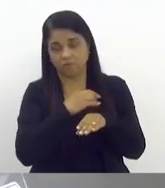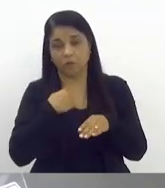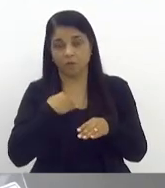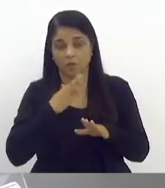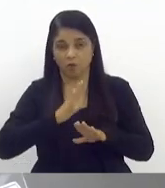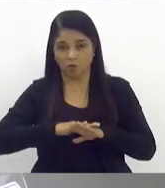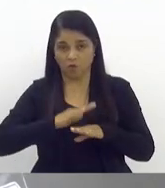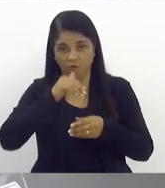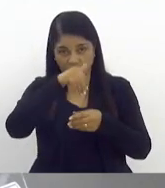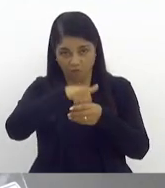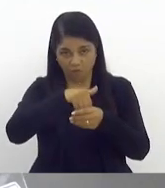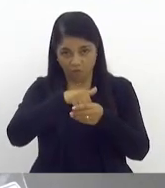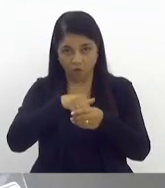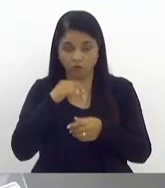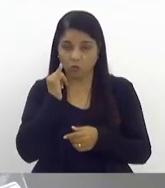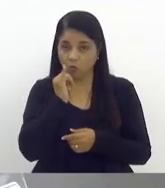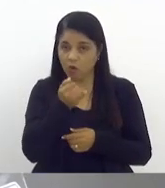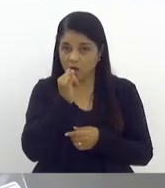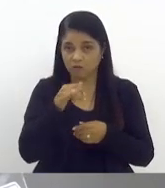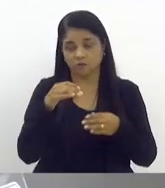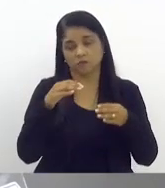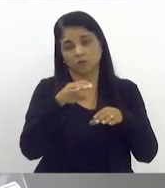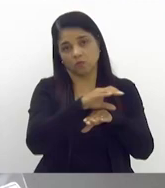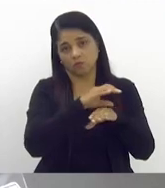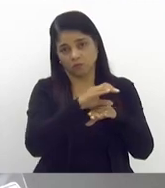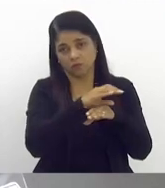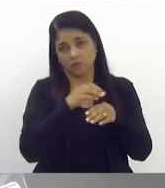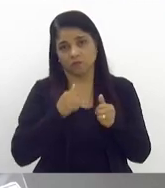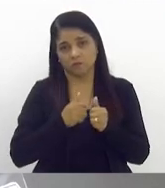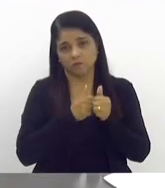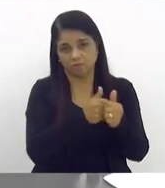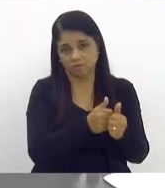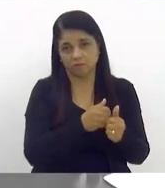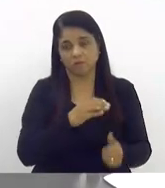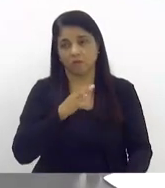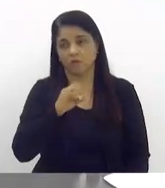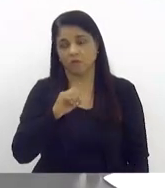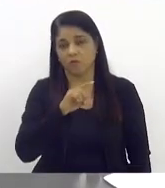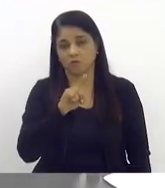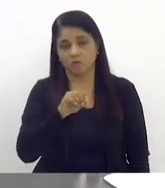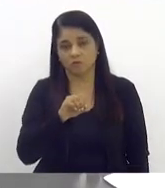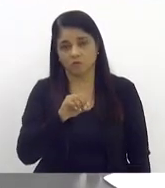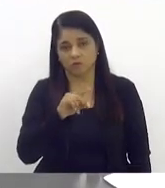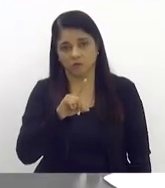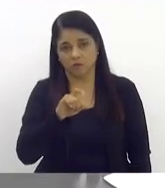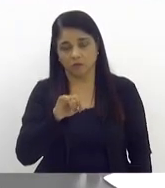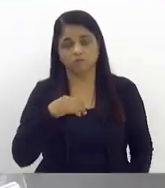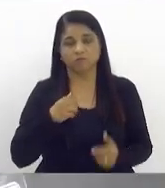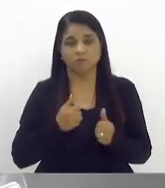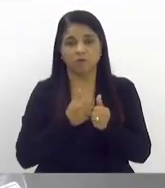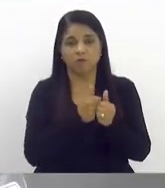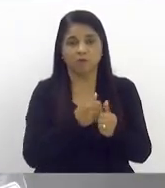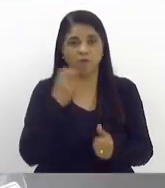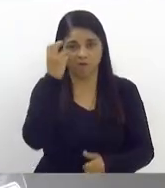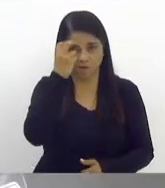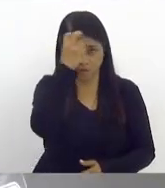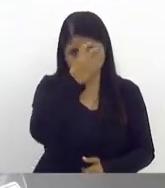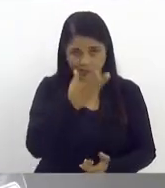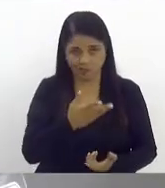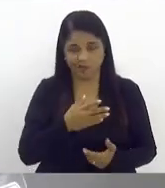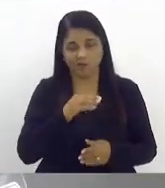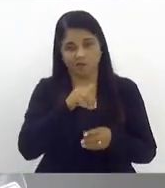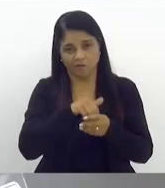o relator. Como vota a deputada Vinícius Cozzolino? Acompanho a divergência da deputada Verônica. Voto pela divergência, deputada